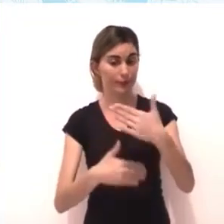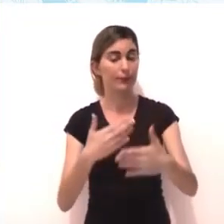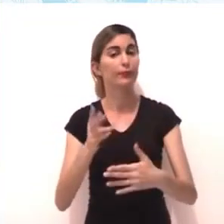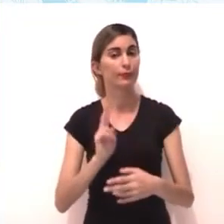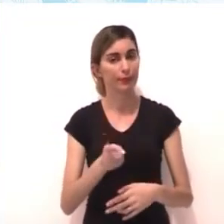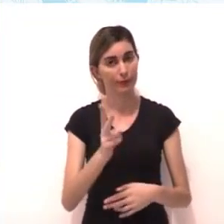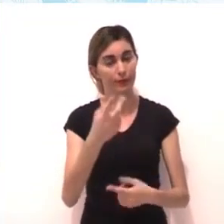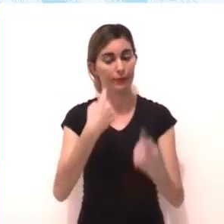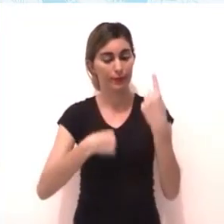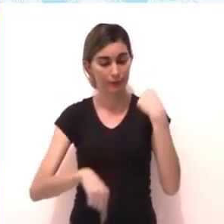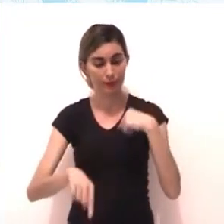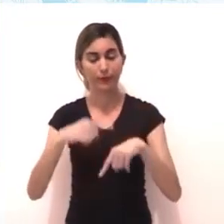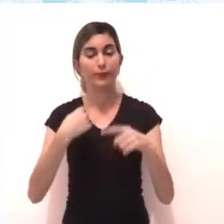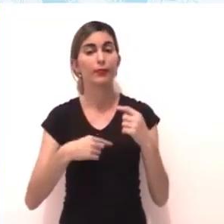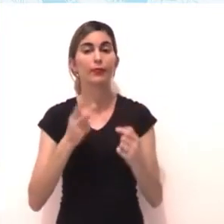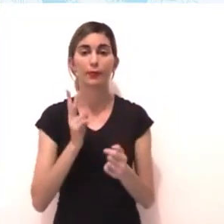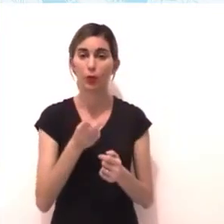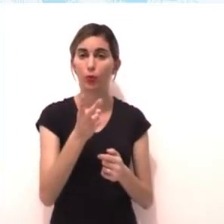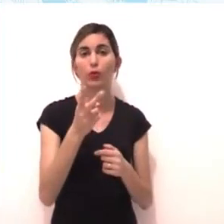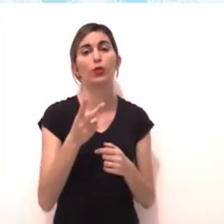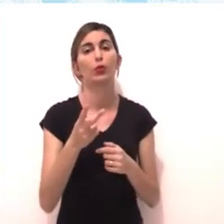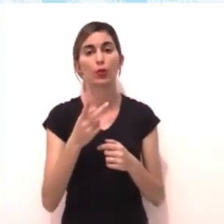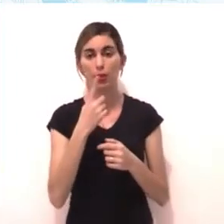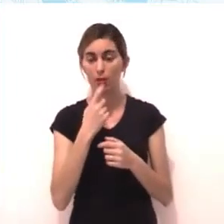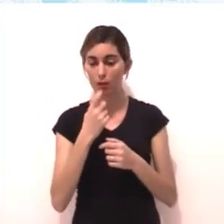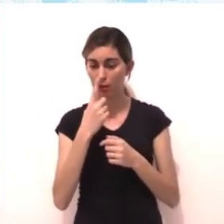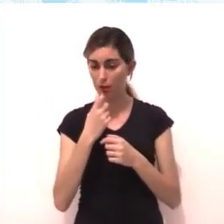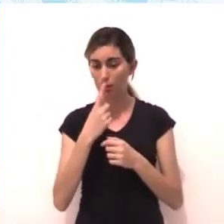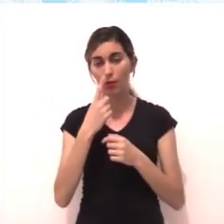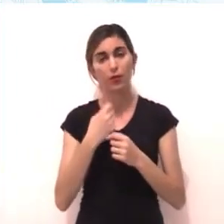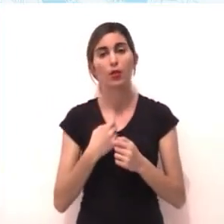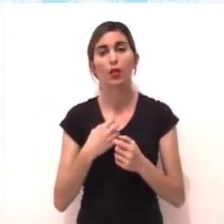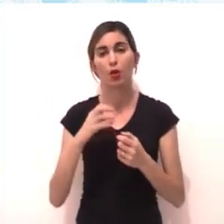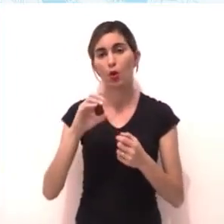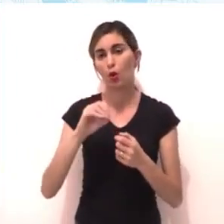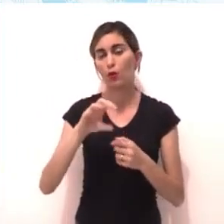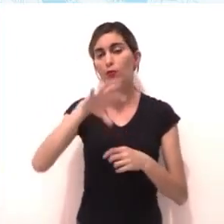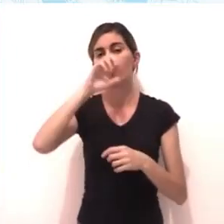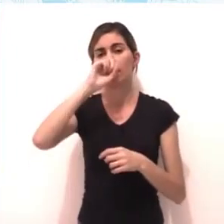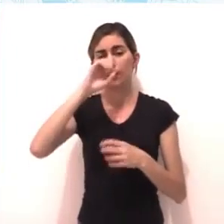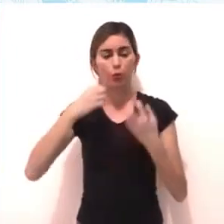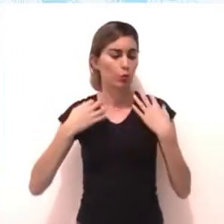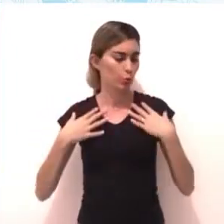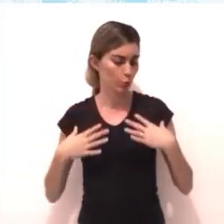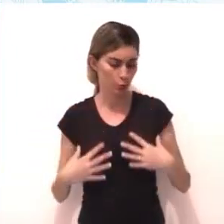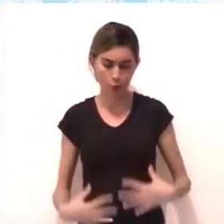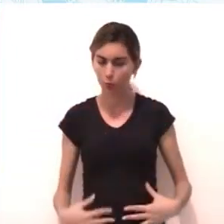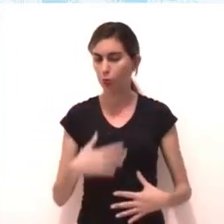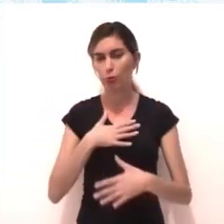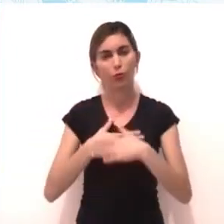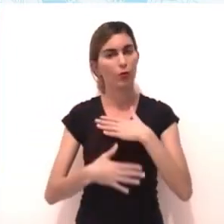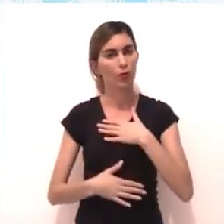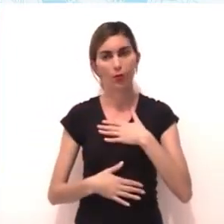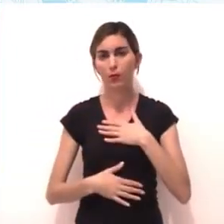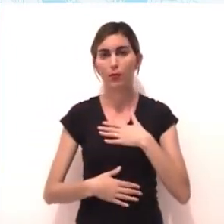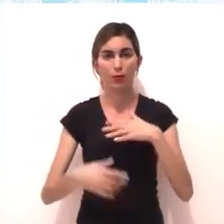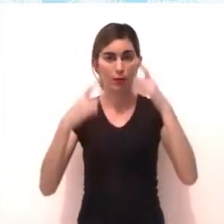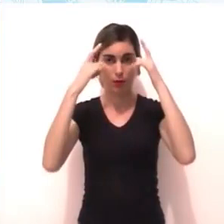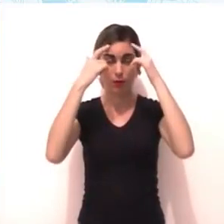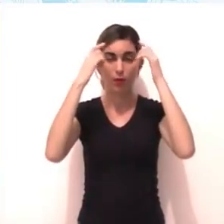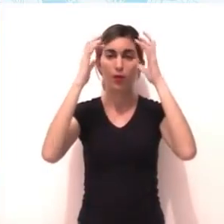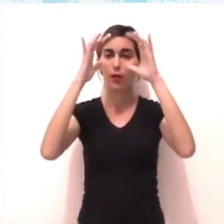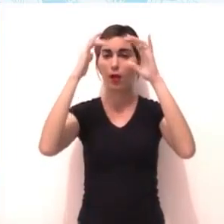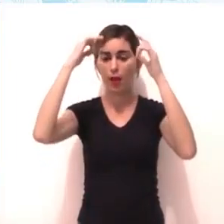gente? Vai continuar, o sangue vai levar esse oxigênio para todas as partes do nosso corpo, da